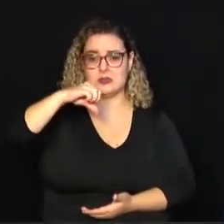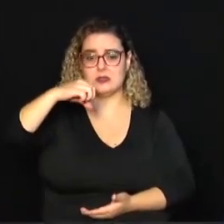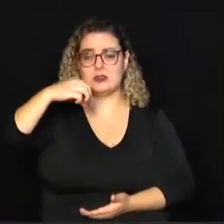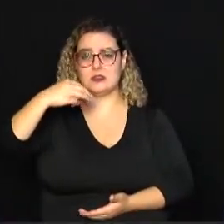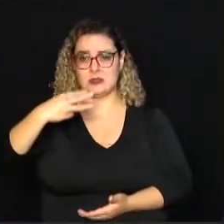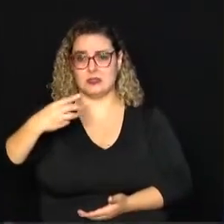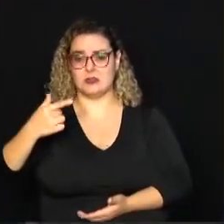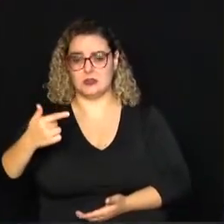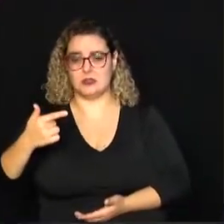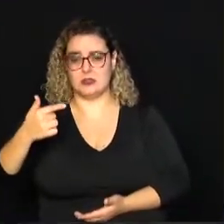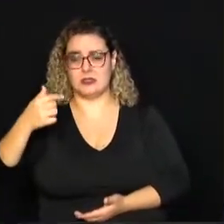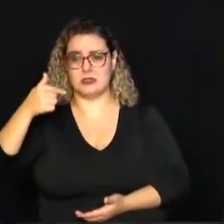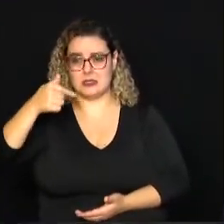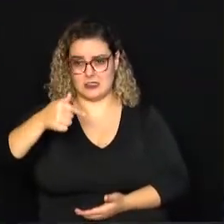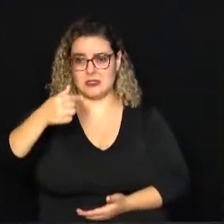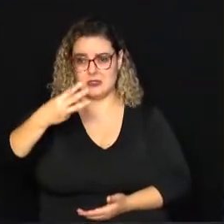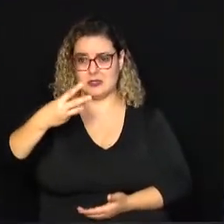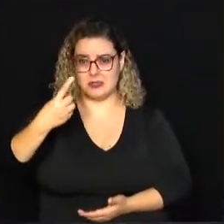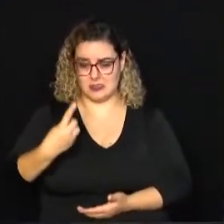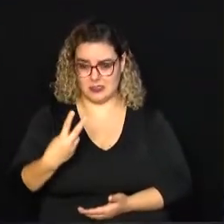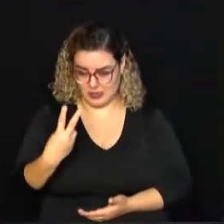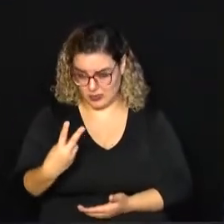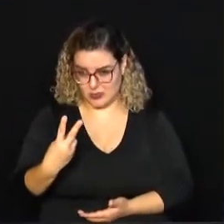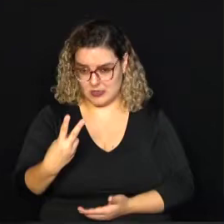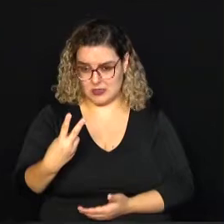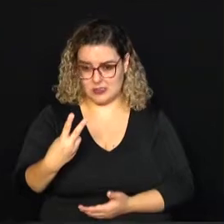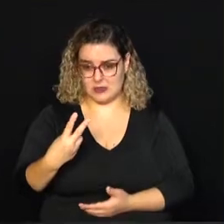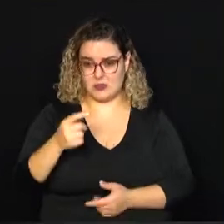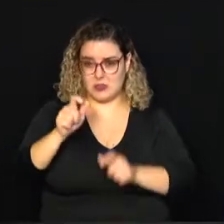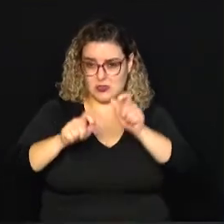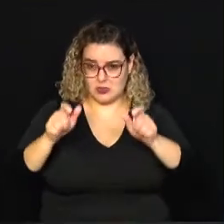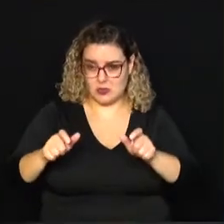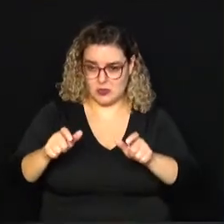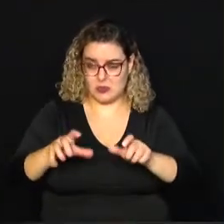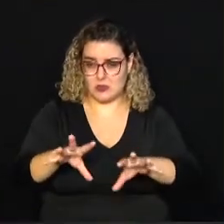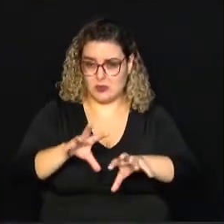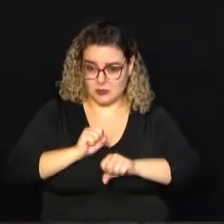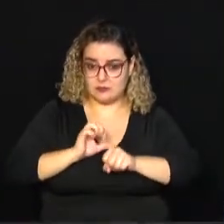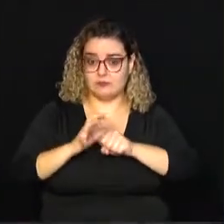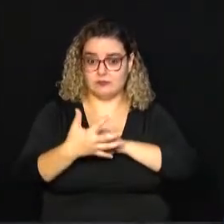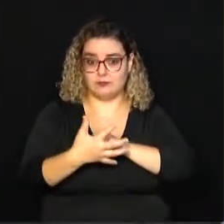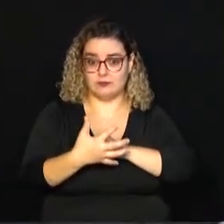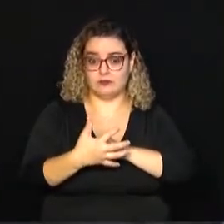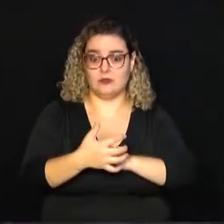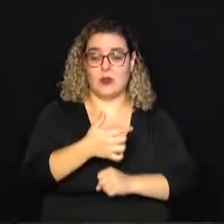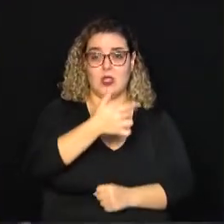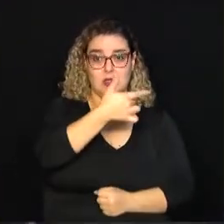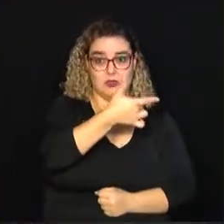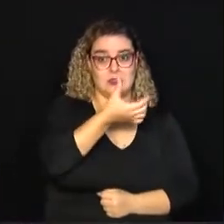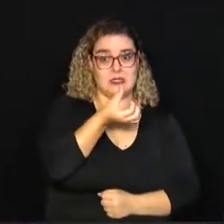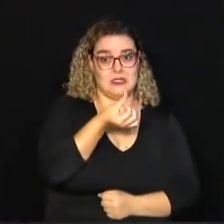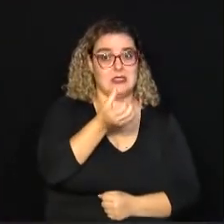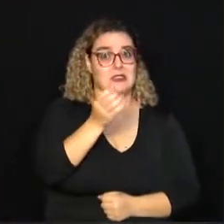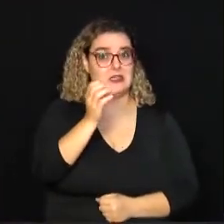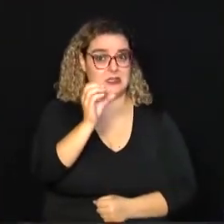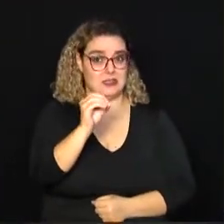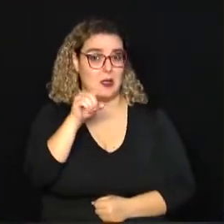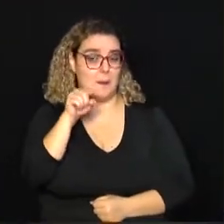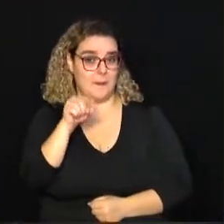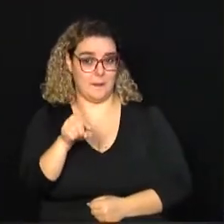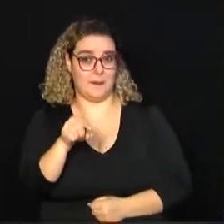10.793.732 casos, né? E de morte a gente já está em 260 mil, isso no